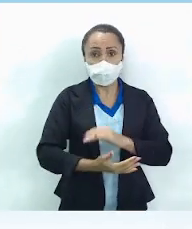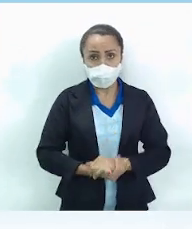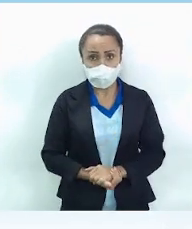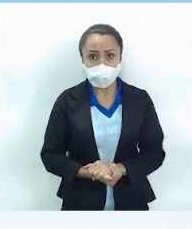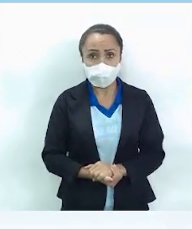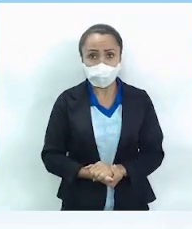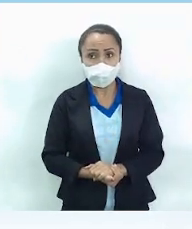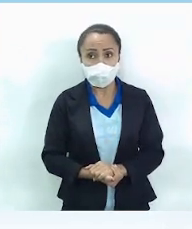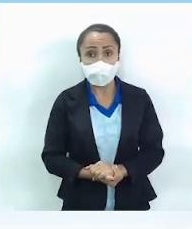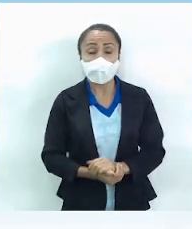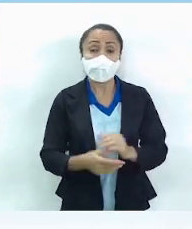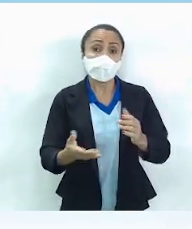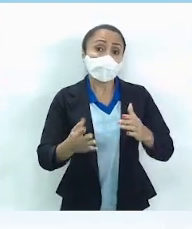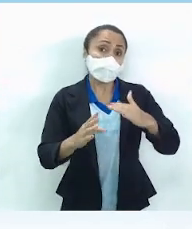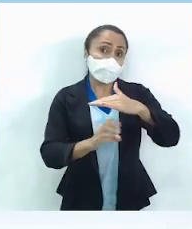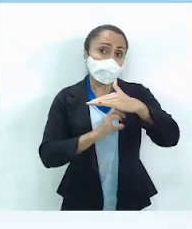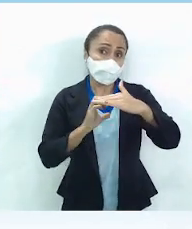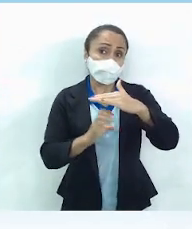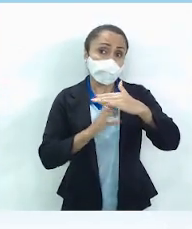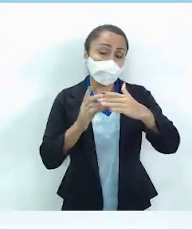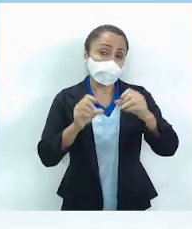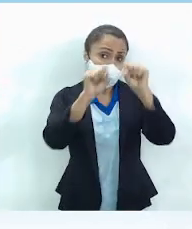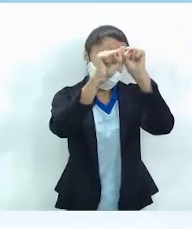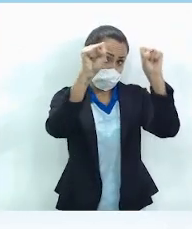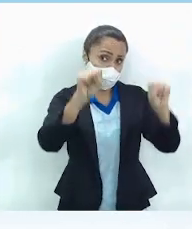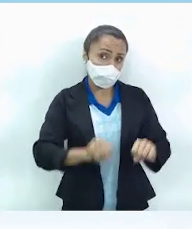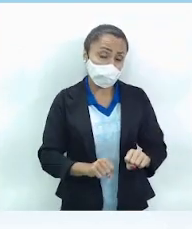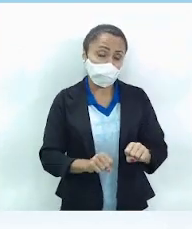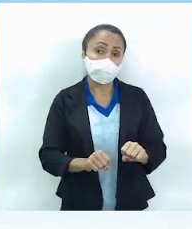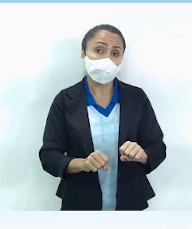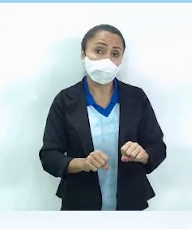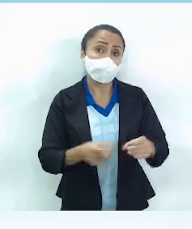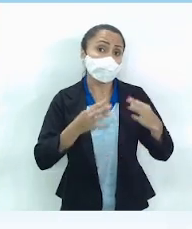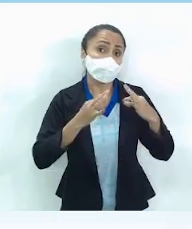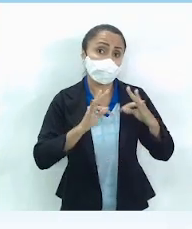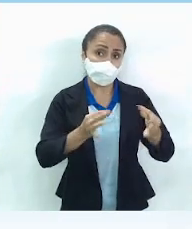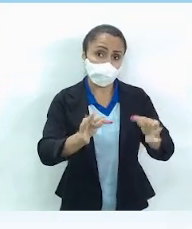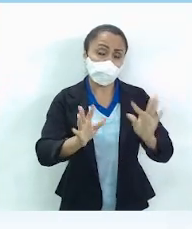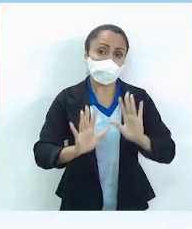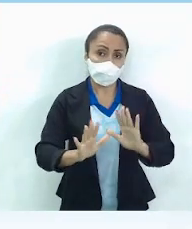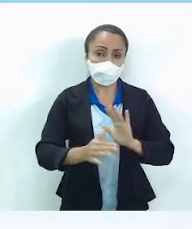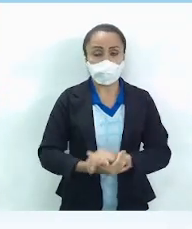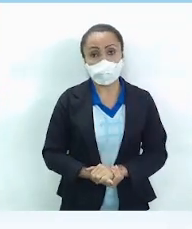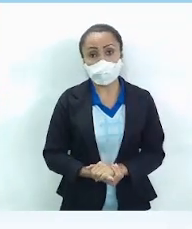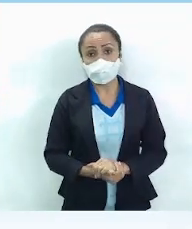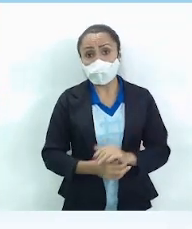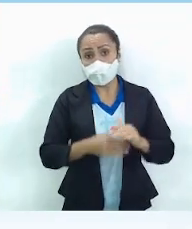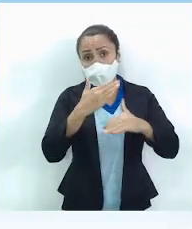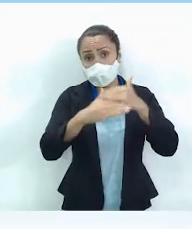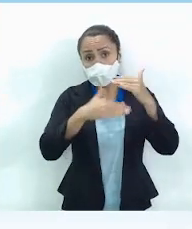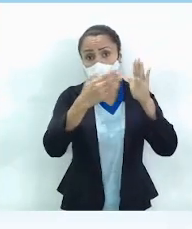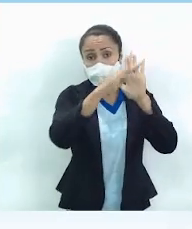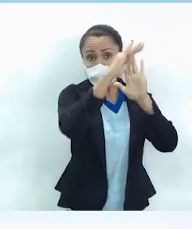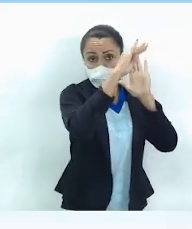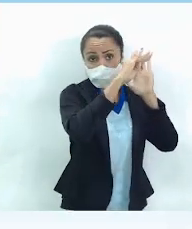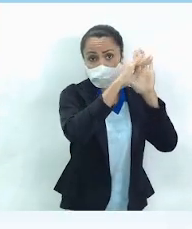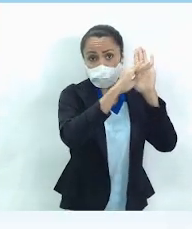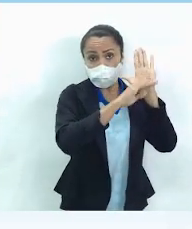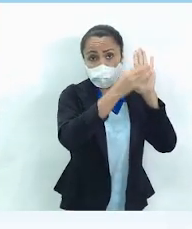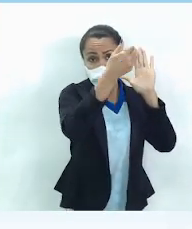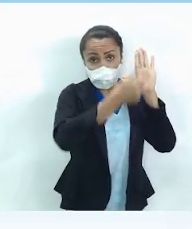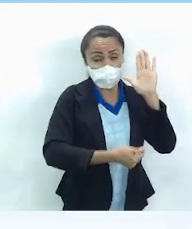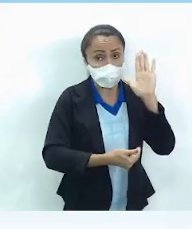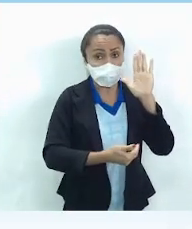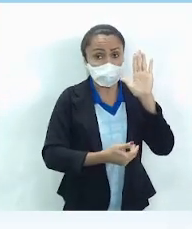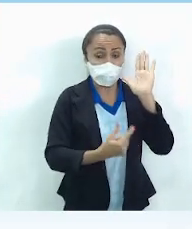empresas incubadoras de sistemas tecnológicos, ou seja, desenvolvedores de programas,